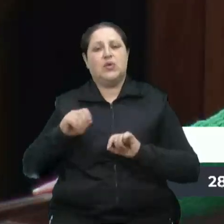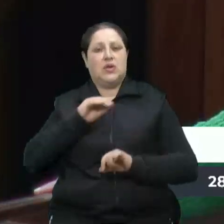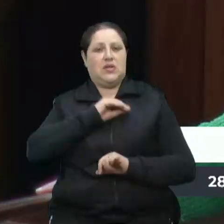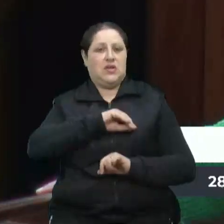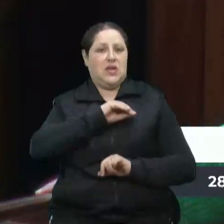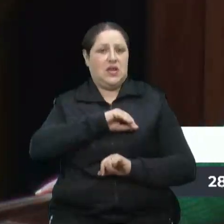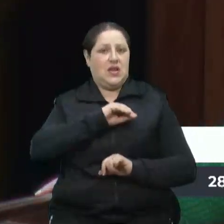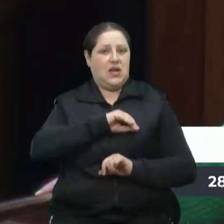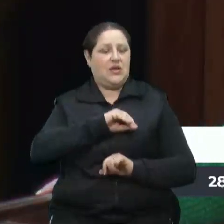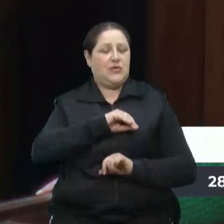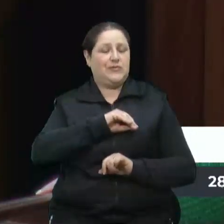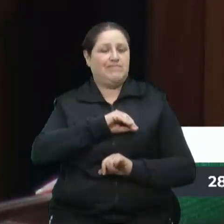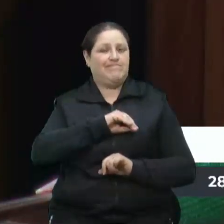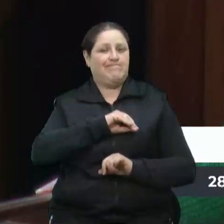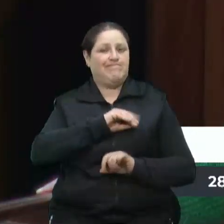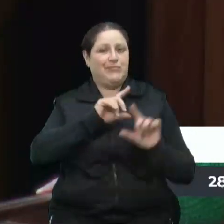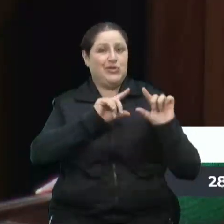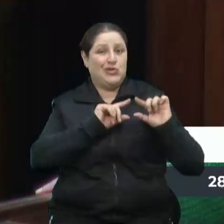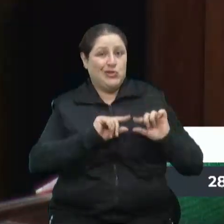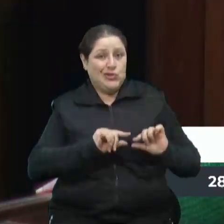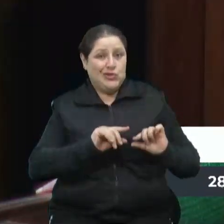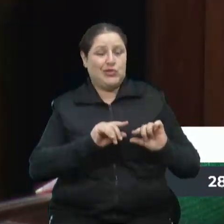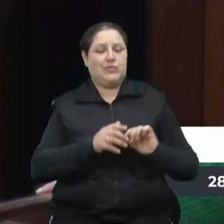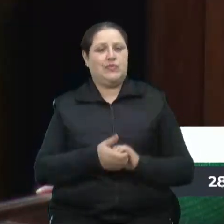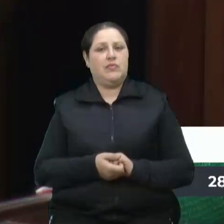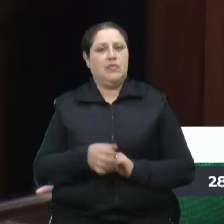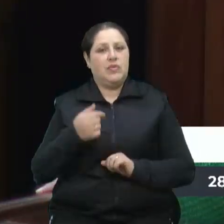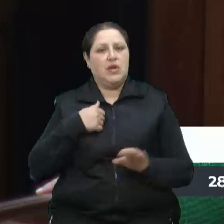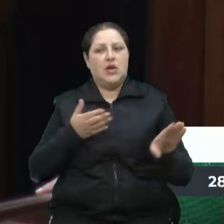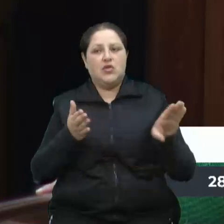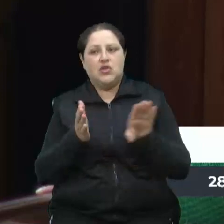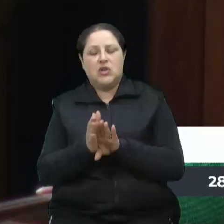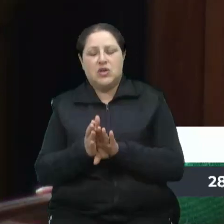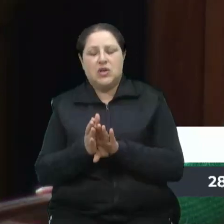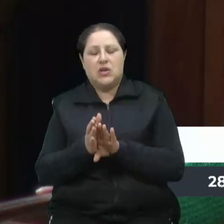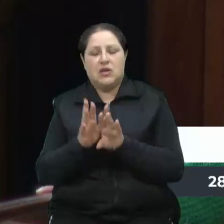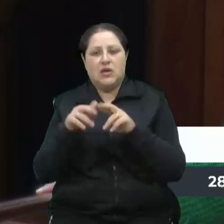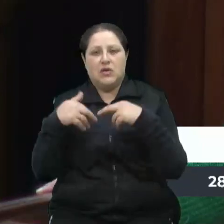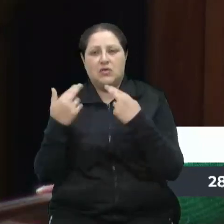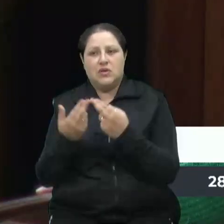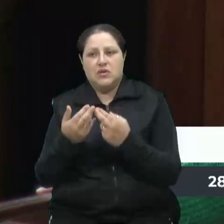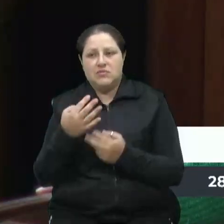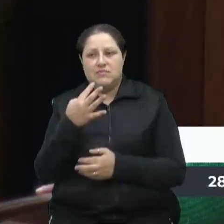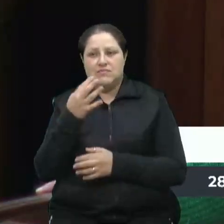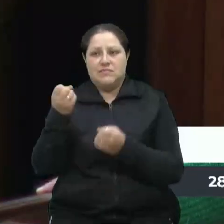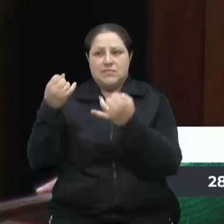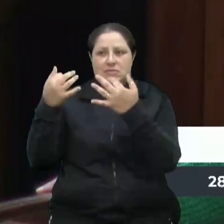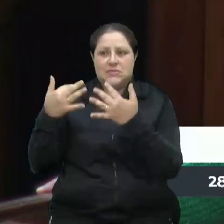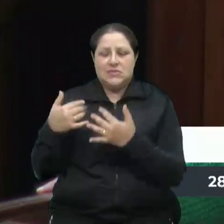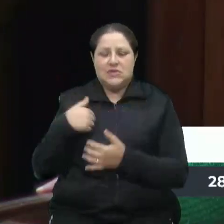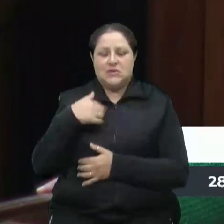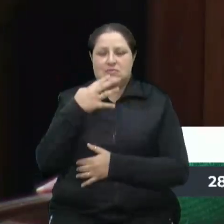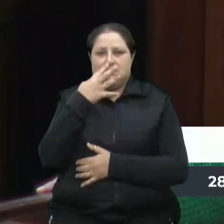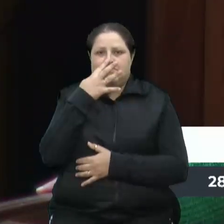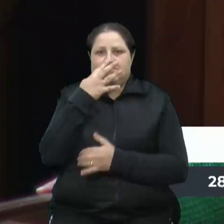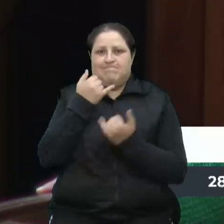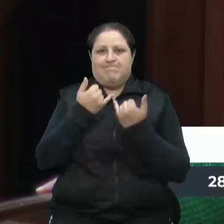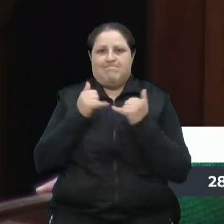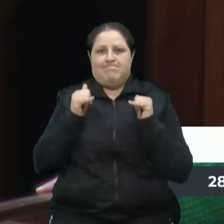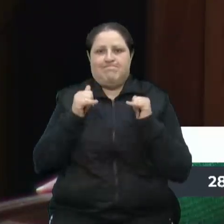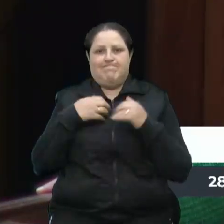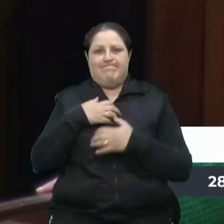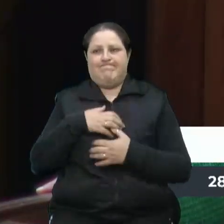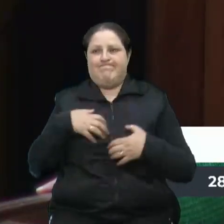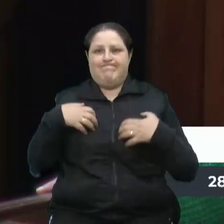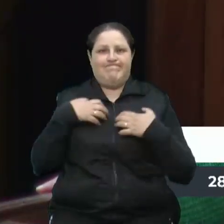comprometida. Fiquei absolutamente abismada e até hoje eu não consegui sossegar